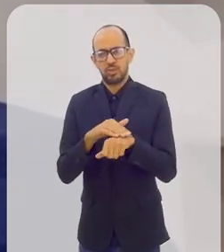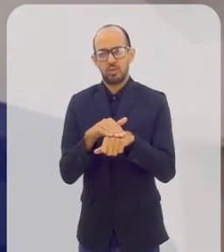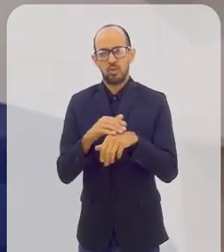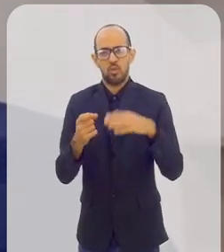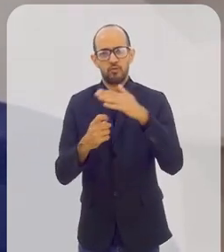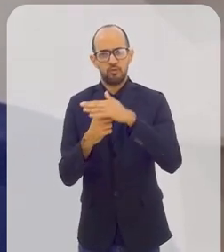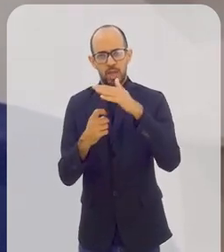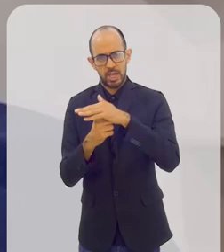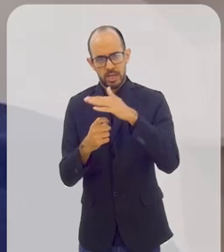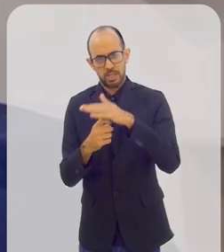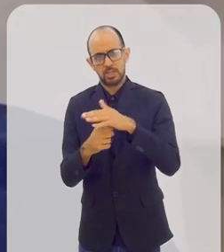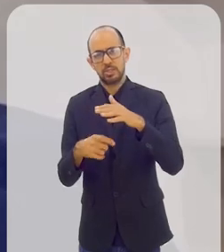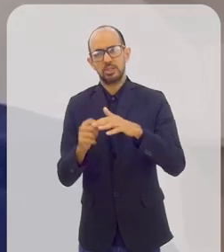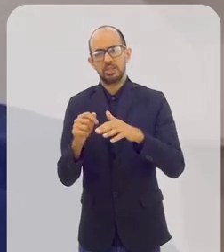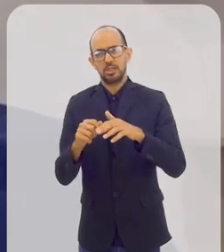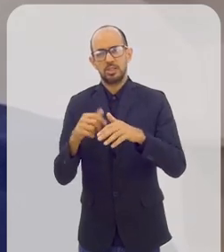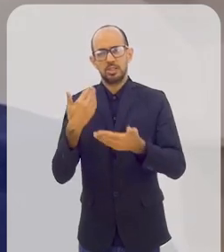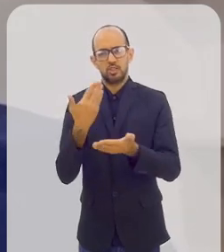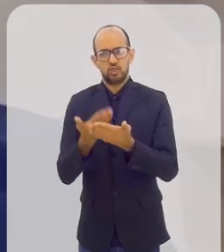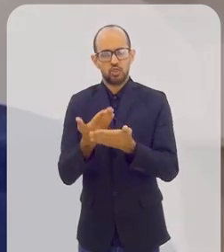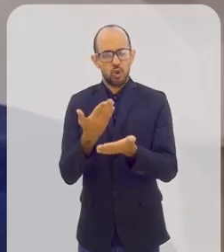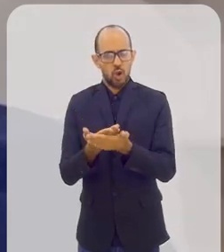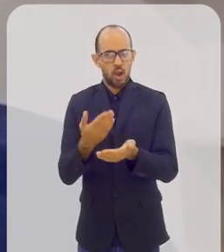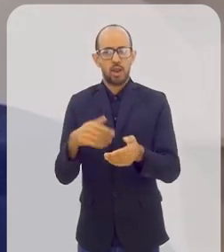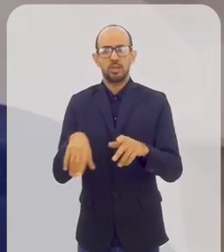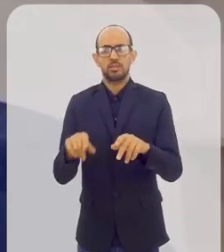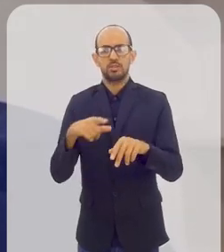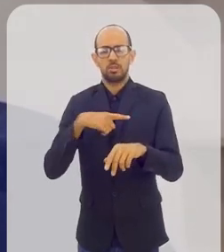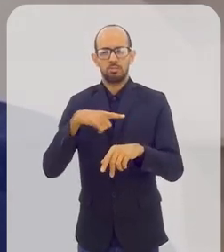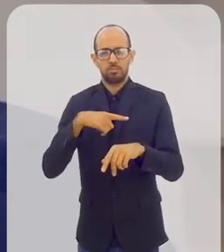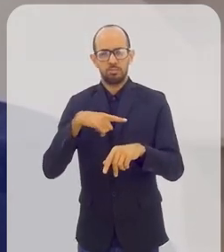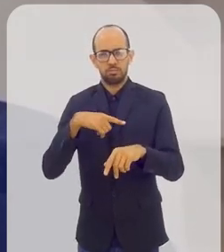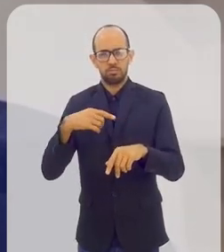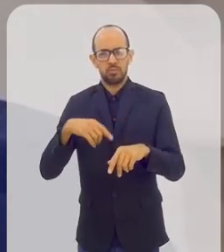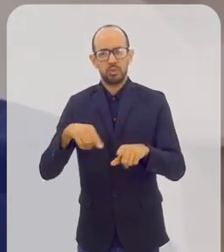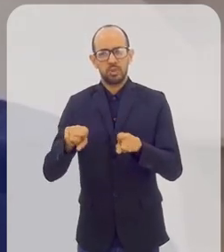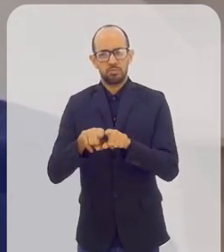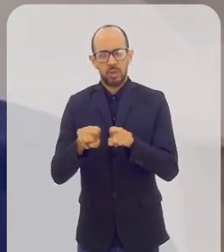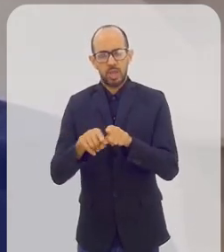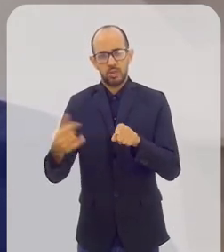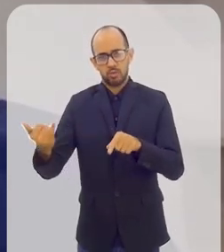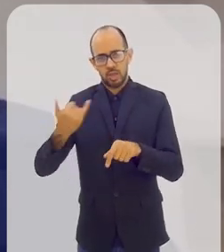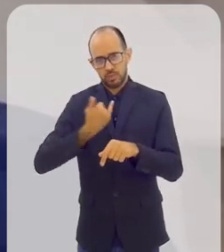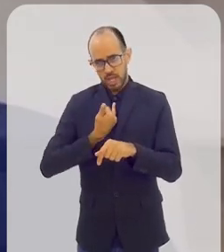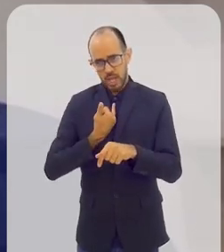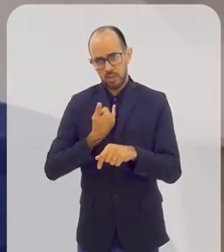com feiras ao ar livre, escola tem nos procurado também para fazer,